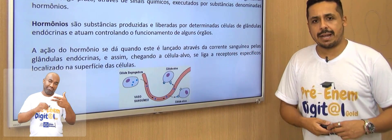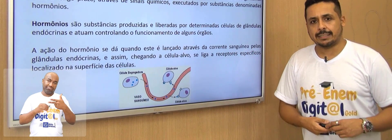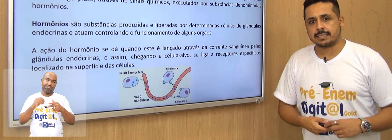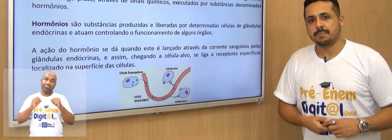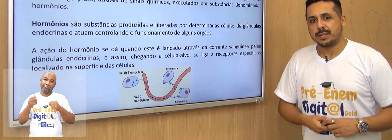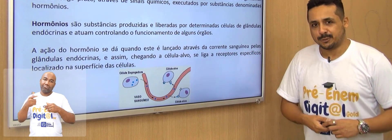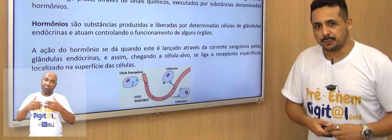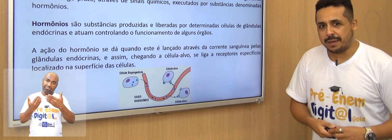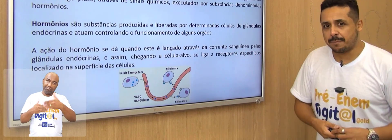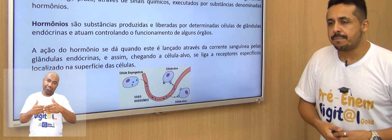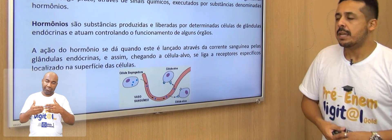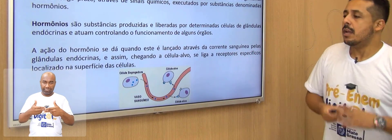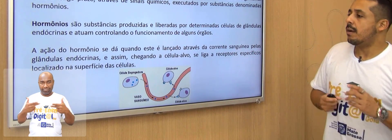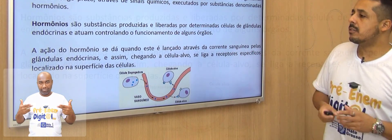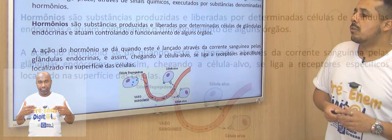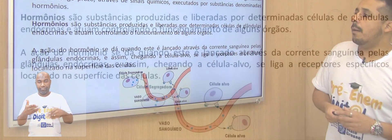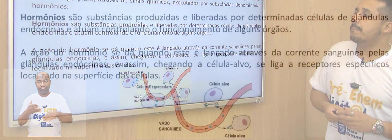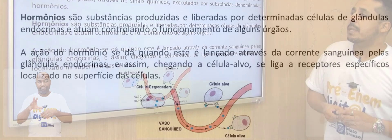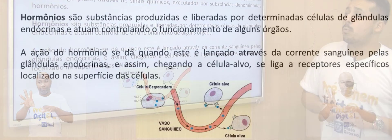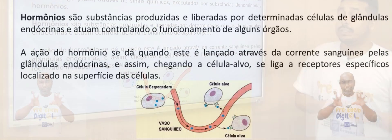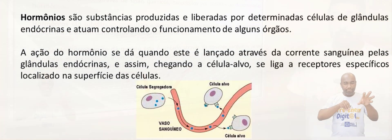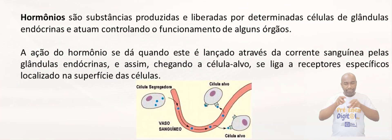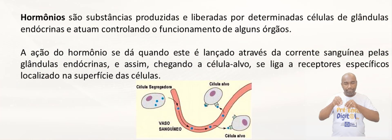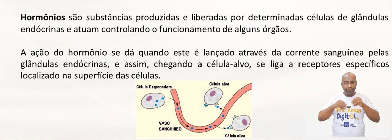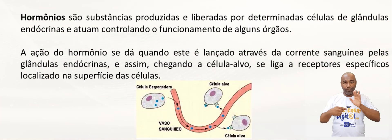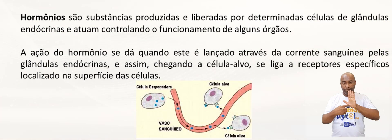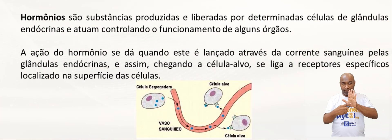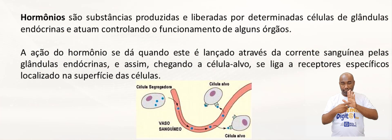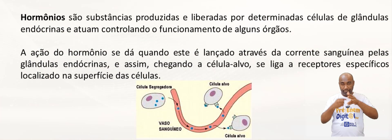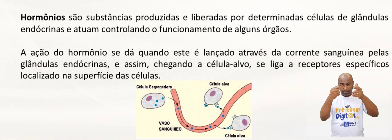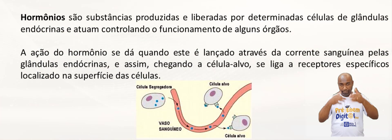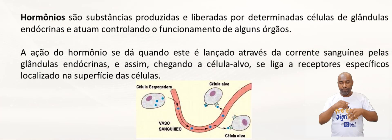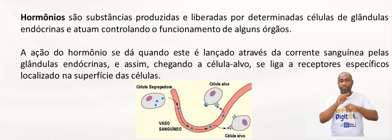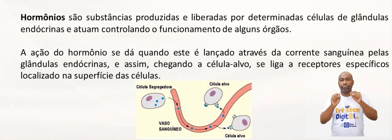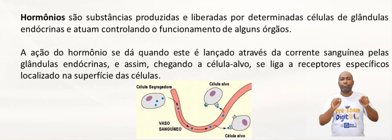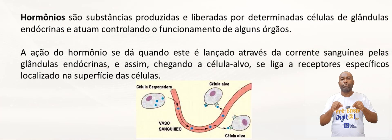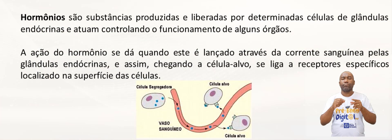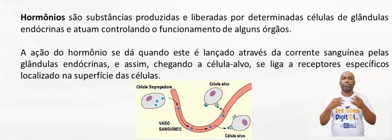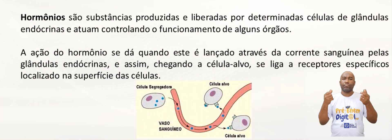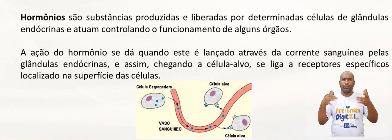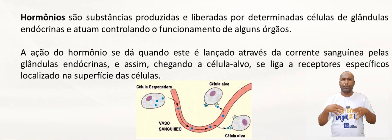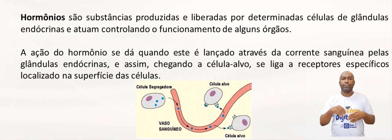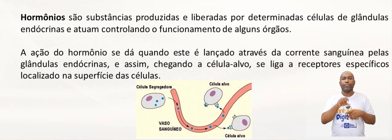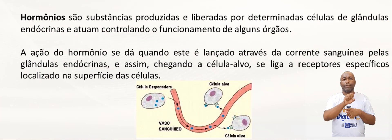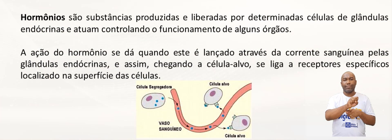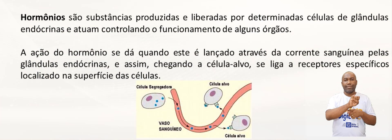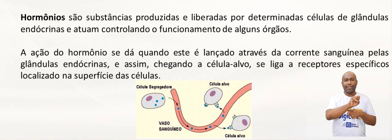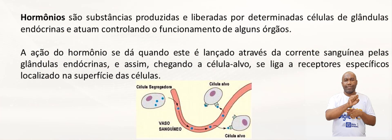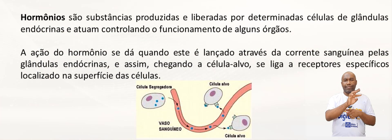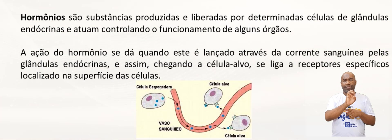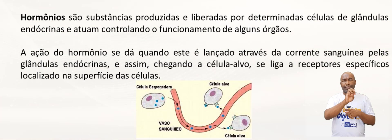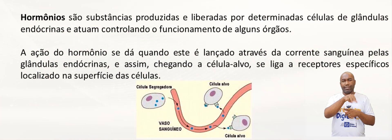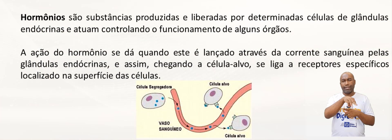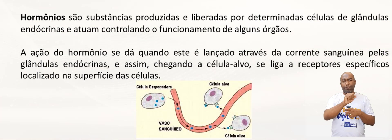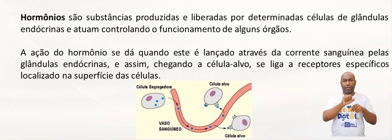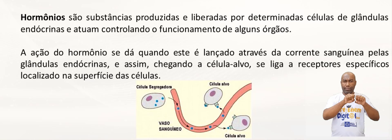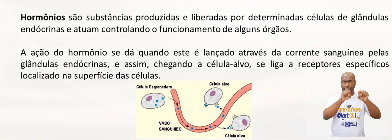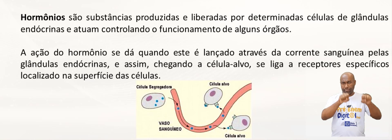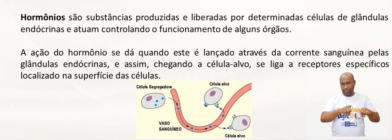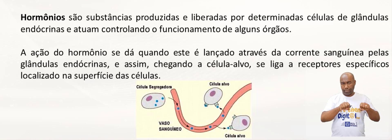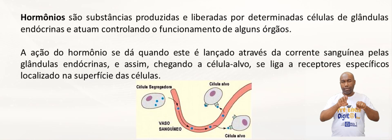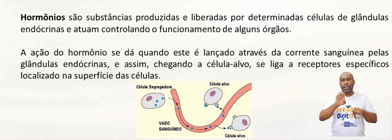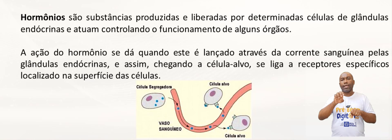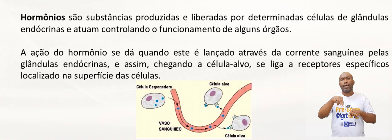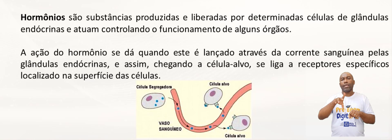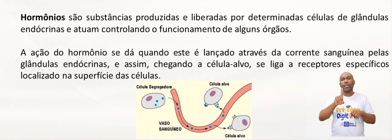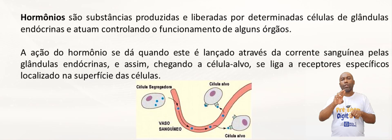serem cobradas. Tudo bem? Olha só, quando a gente usa o termo sistema endócrino, eu pergunto a você, pelo menos